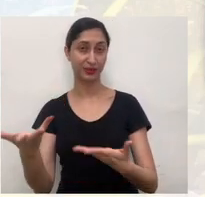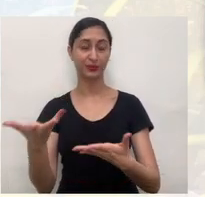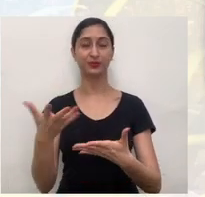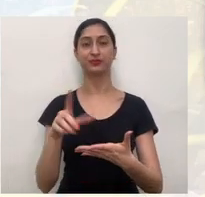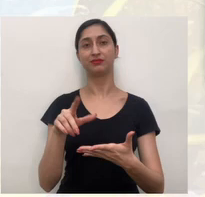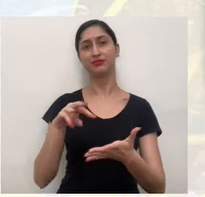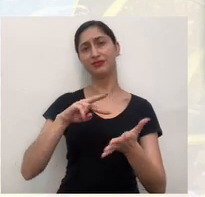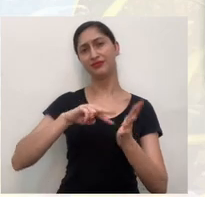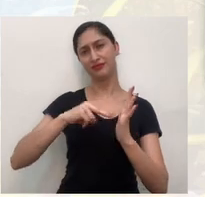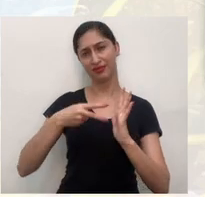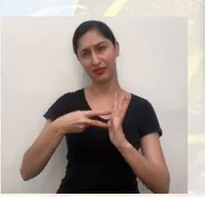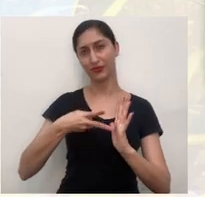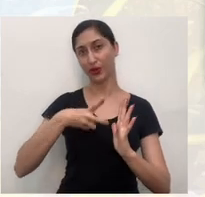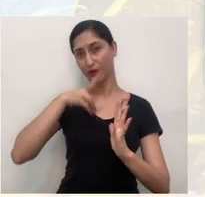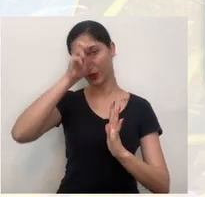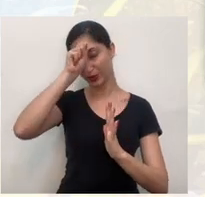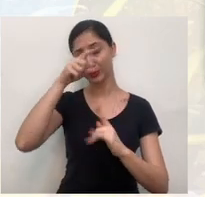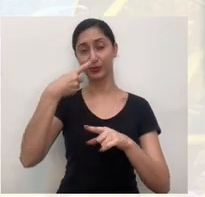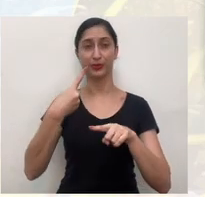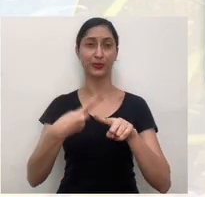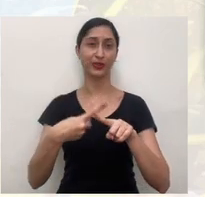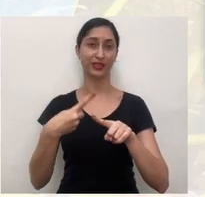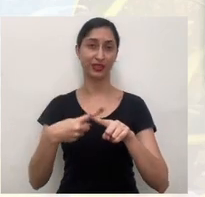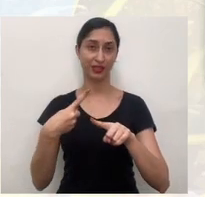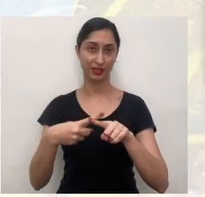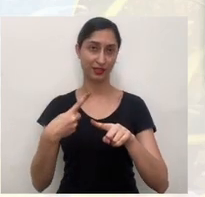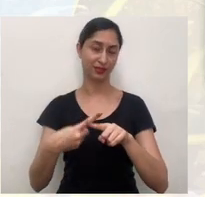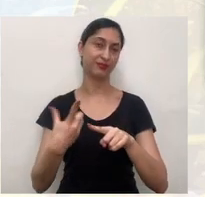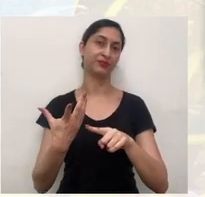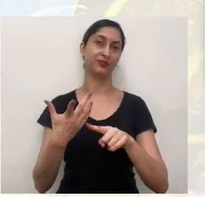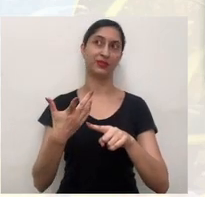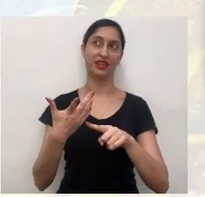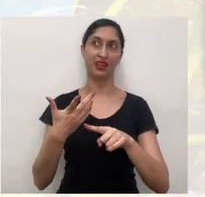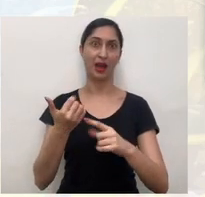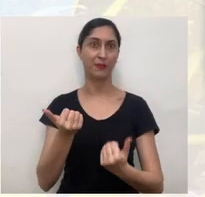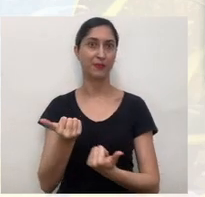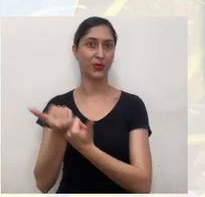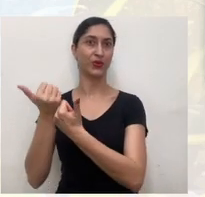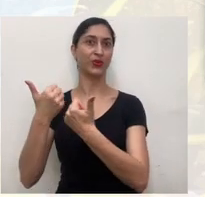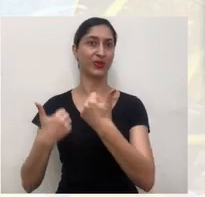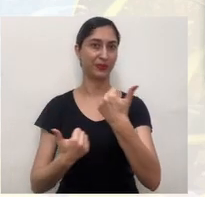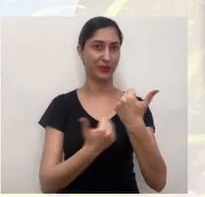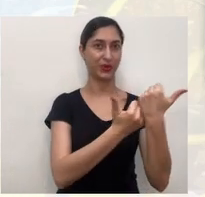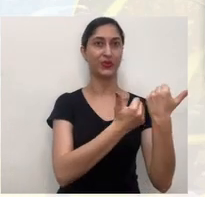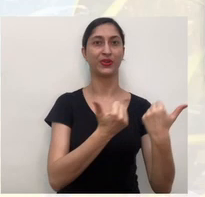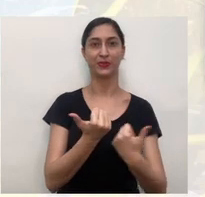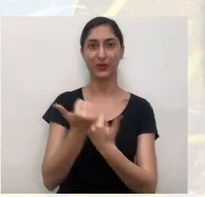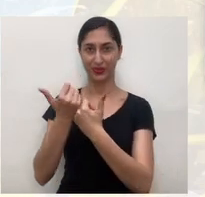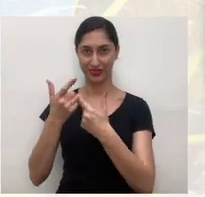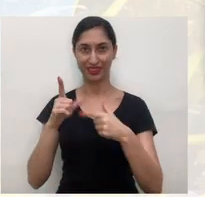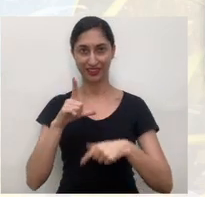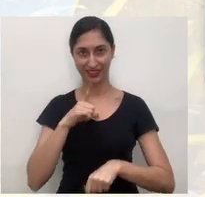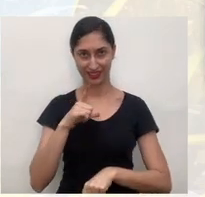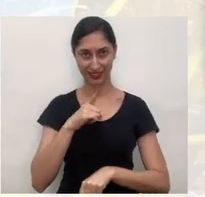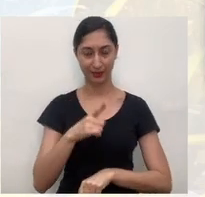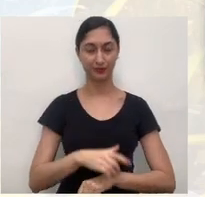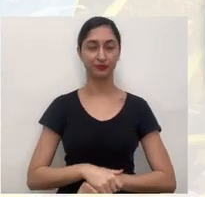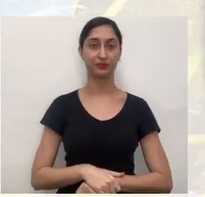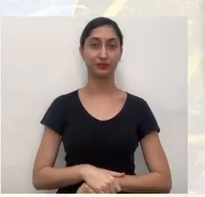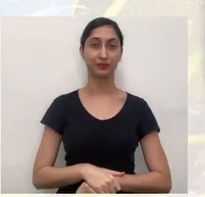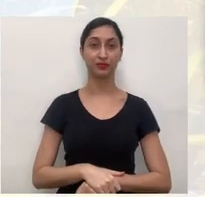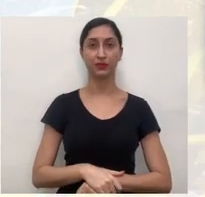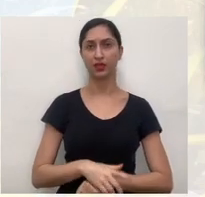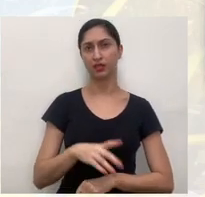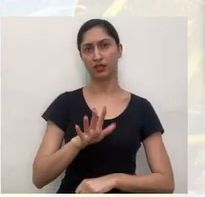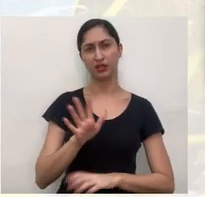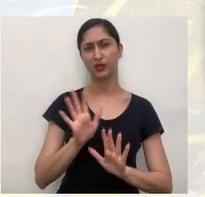um significado forte, porque, claro, uma vai reforçando a outra. Então, eu gostaria de, assim, não